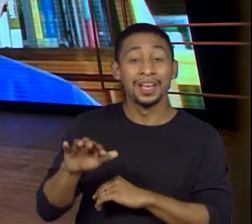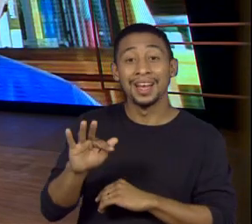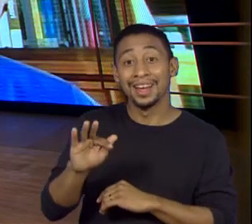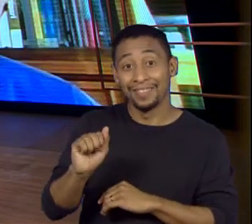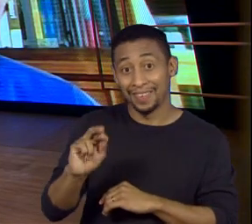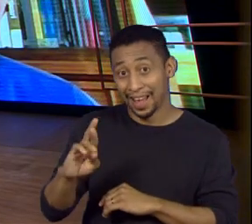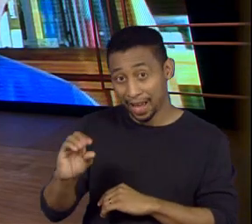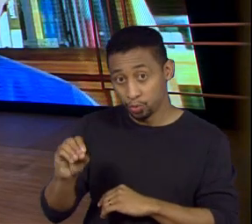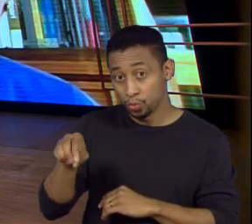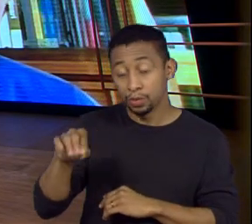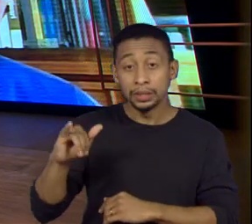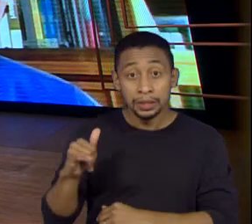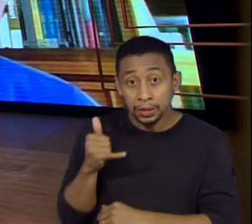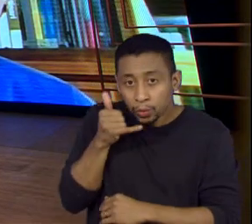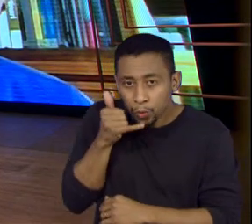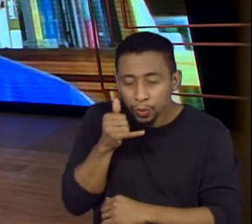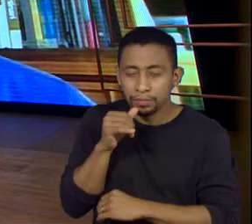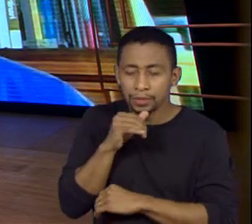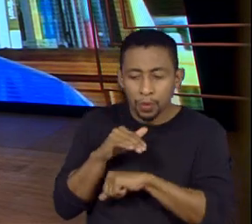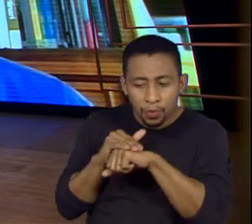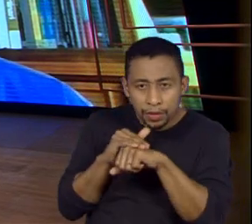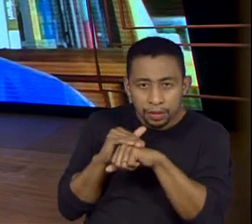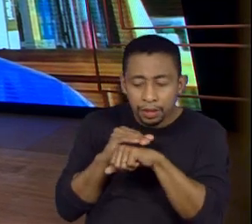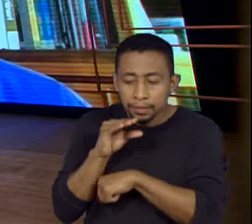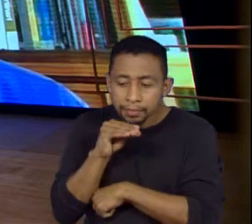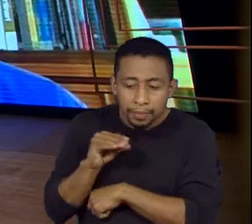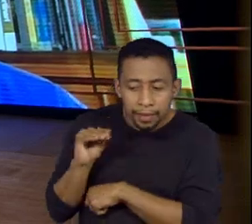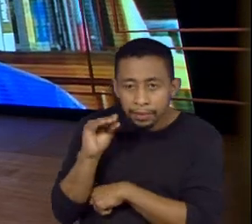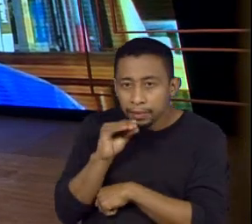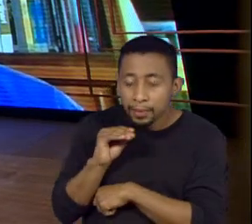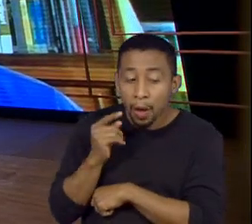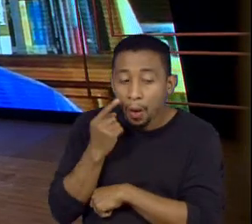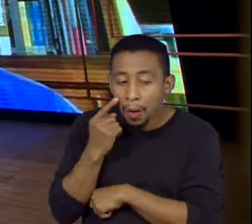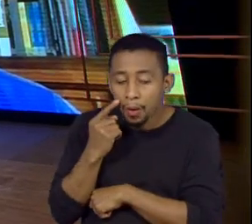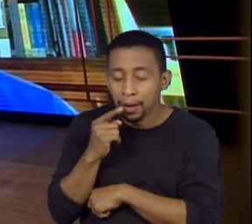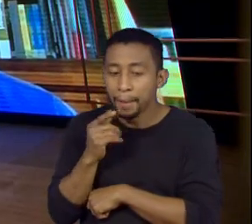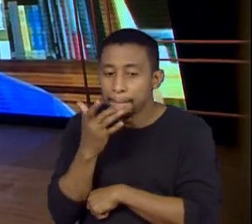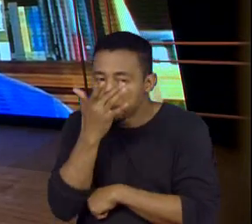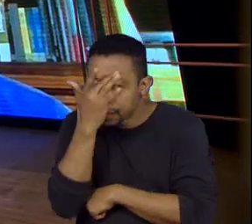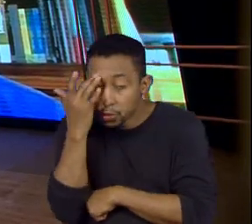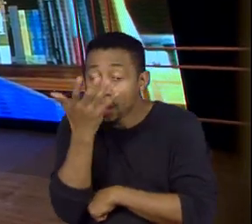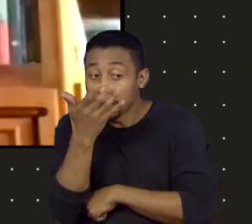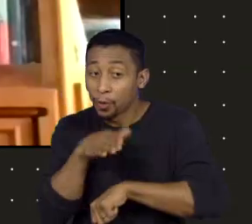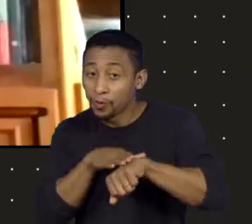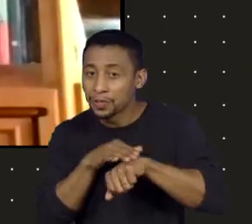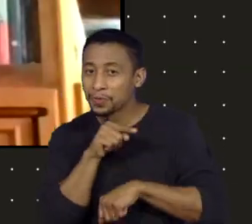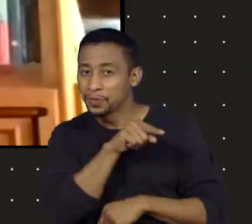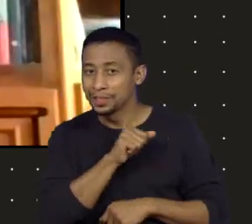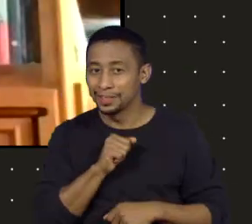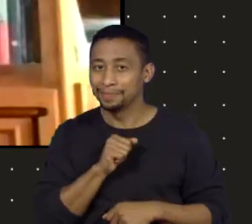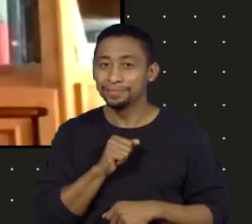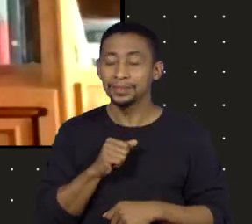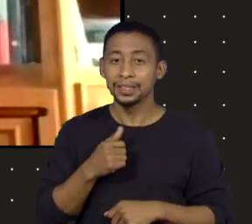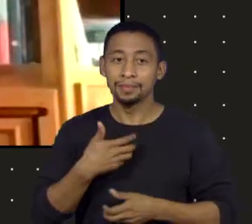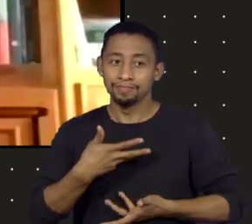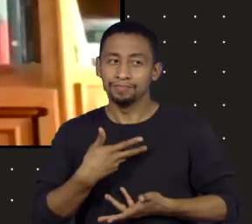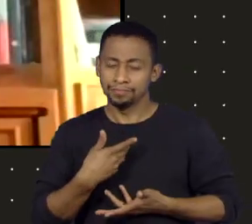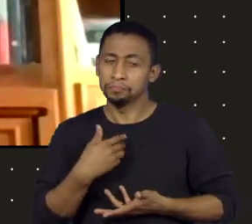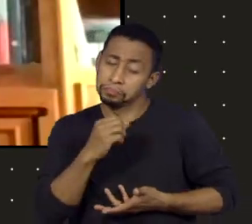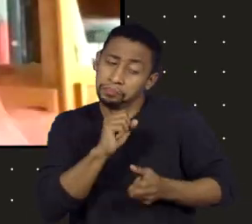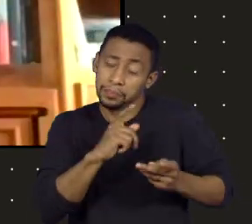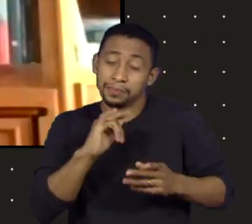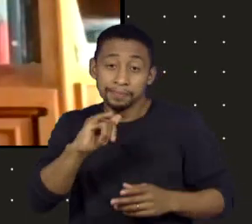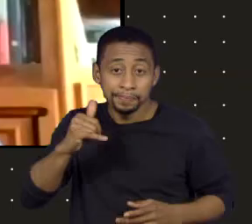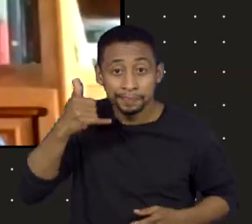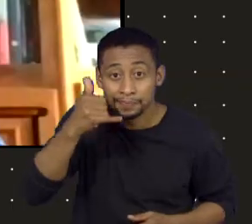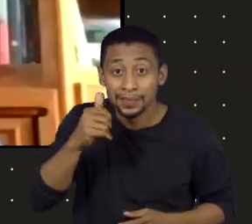telefonema do Faro dizendo para mim, baixinho, tem alguém aqui que quer falar com você. Era o Adoniran e